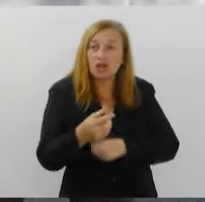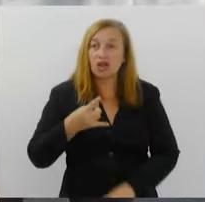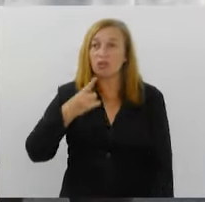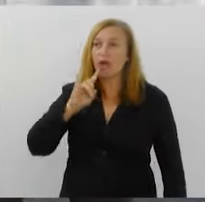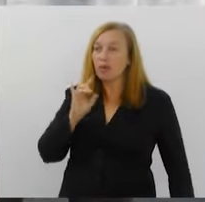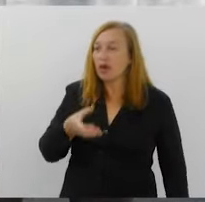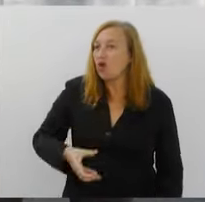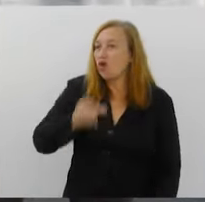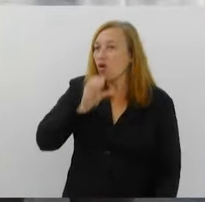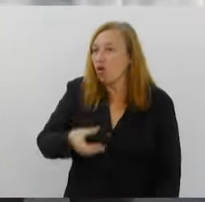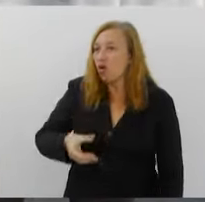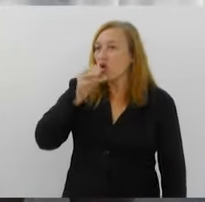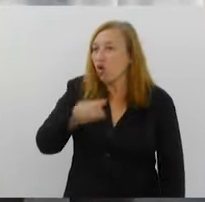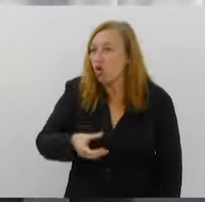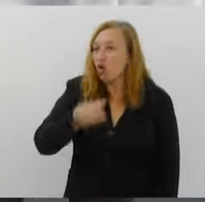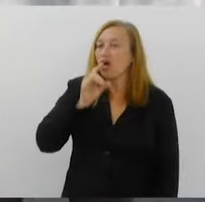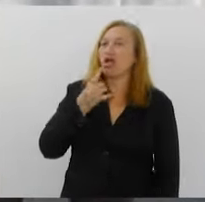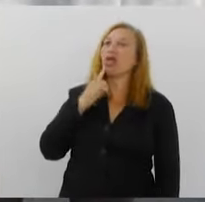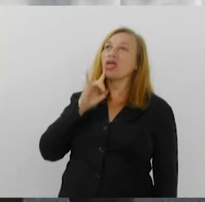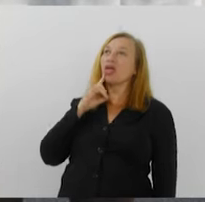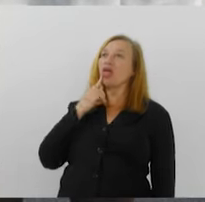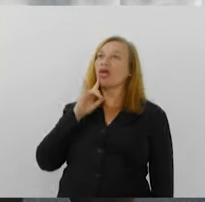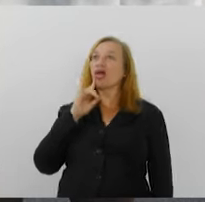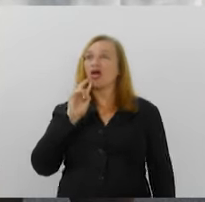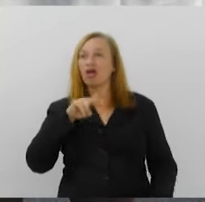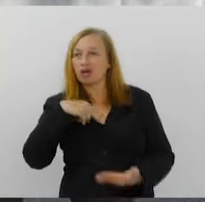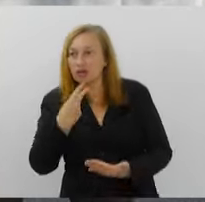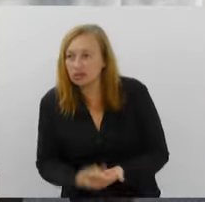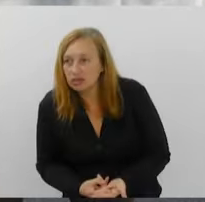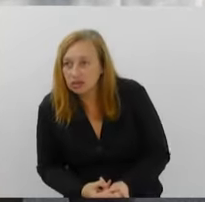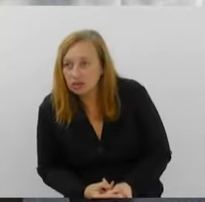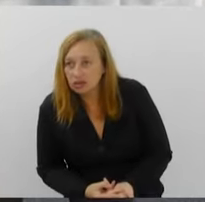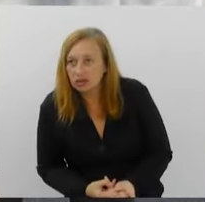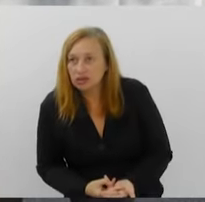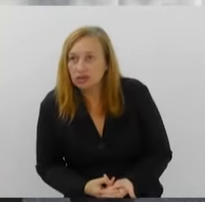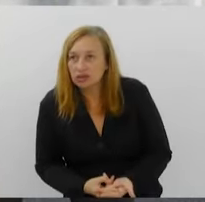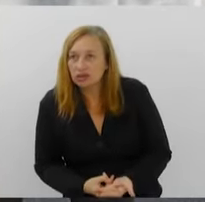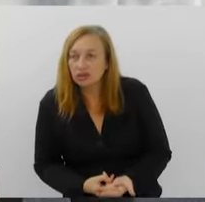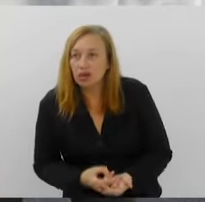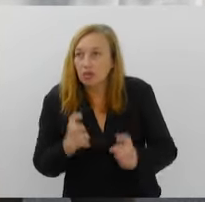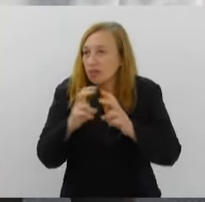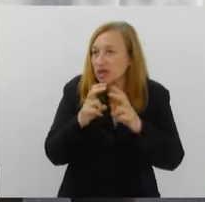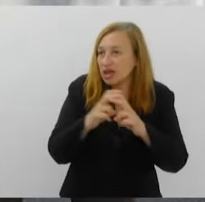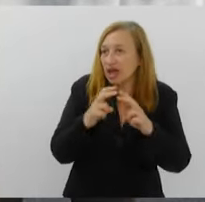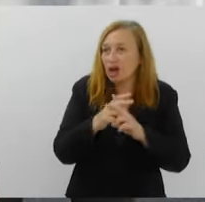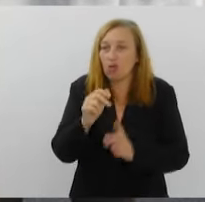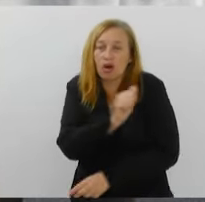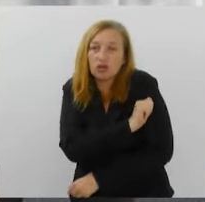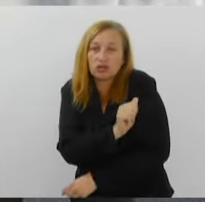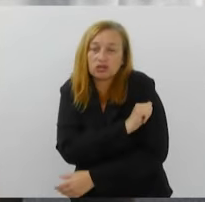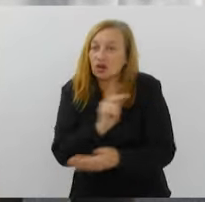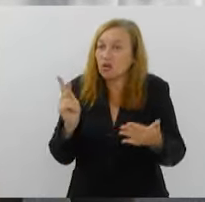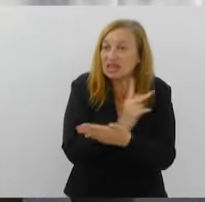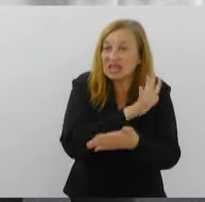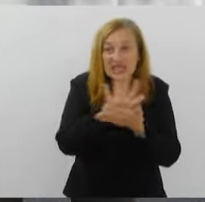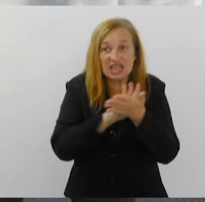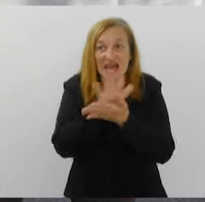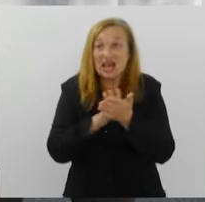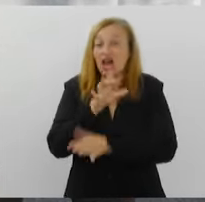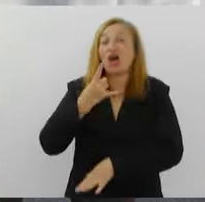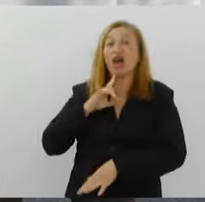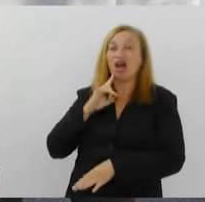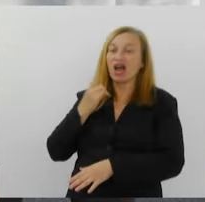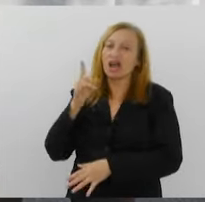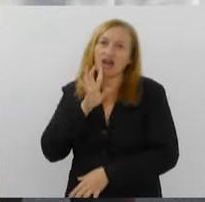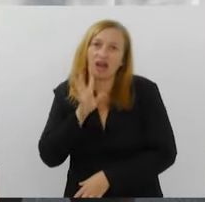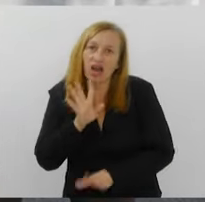3 garrafas de cachaça e cair morto, agredir um estudante, mas isso não acontece nada porque o álcool é uma droga legal.